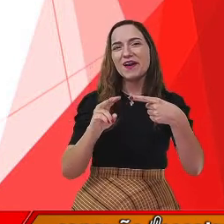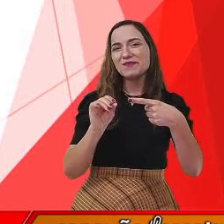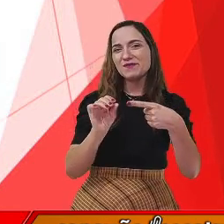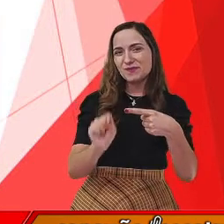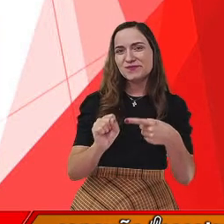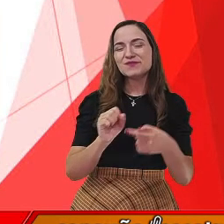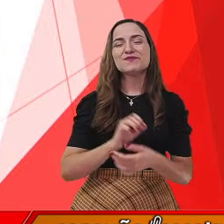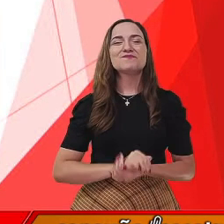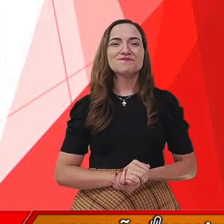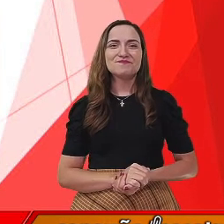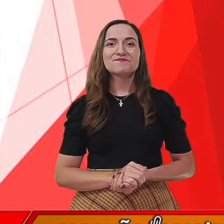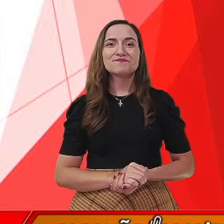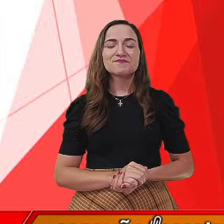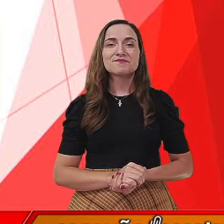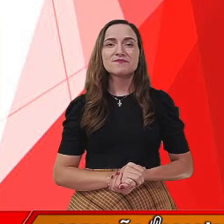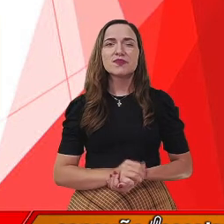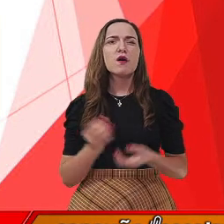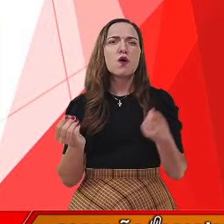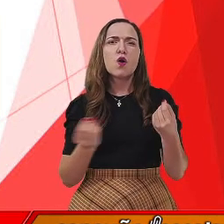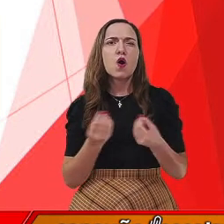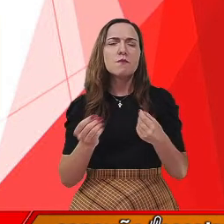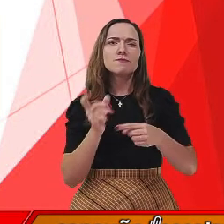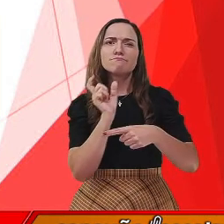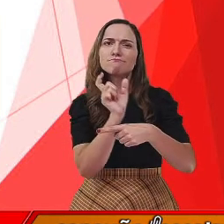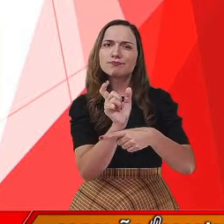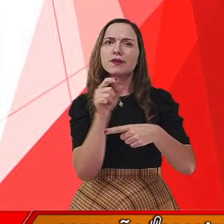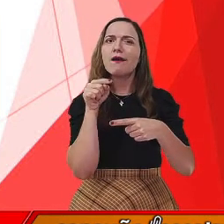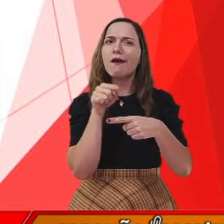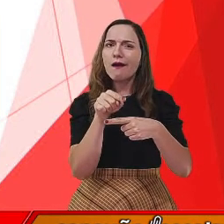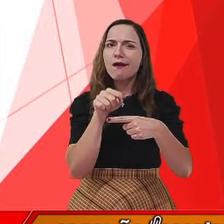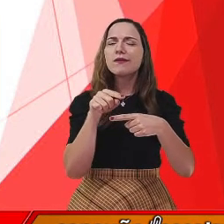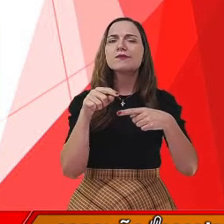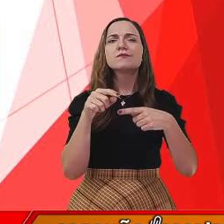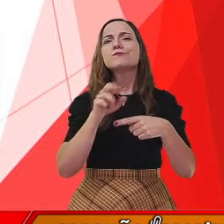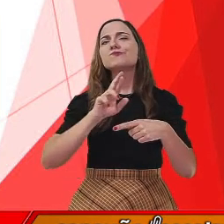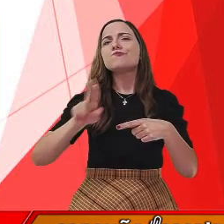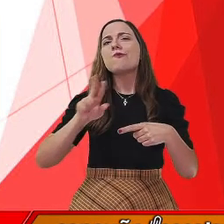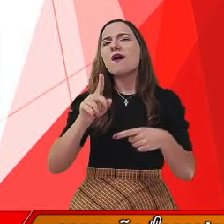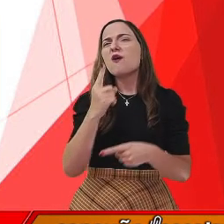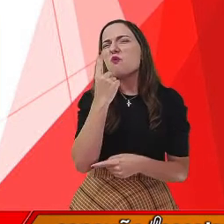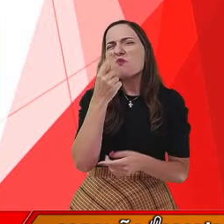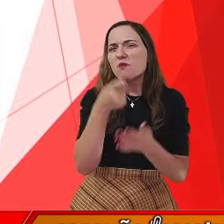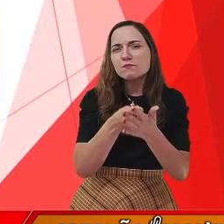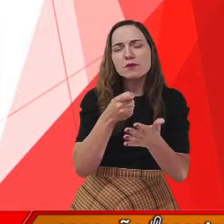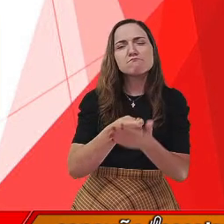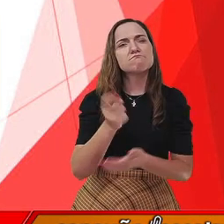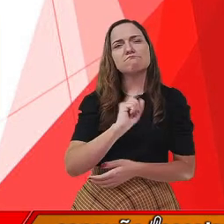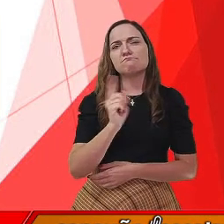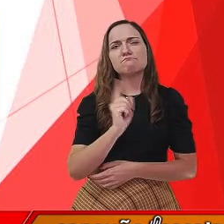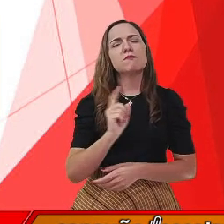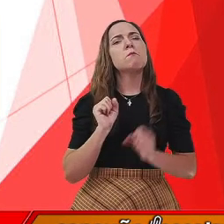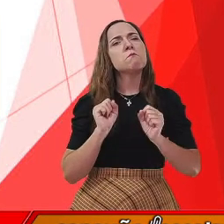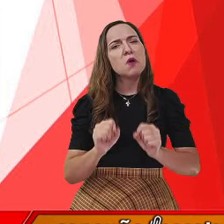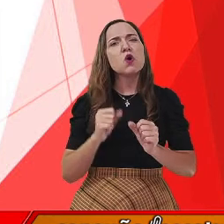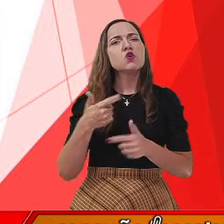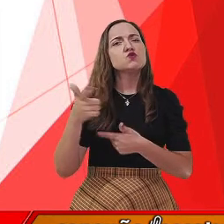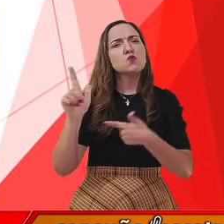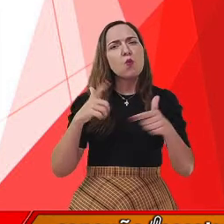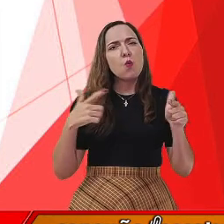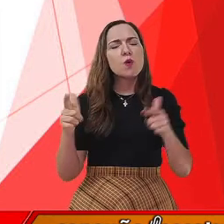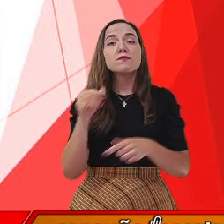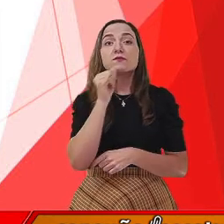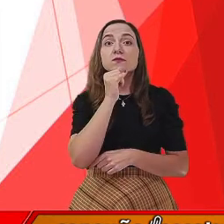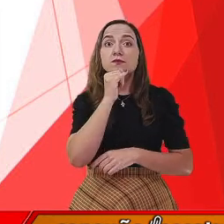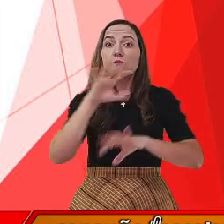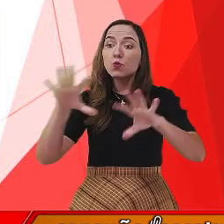12/57. O numerador de uma fração não necessariamente tem que ser 1. Pense no caso